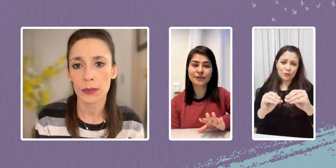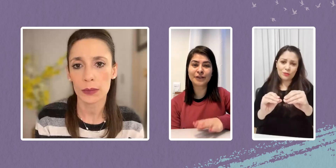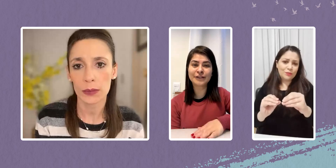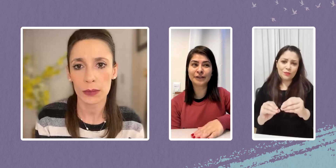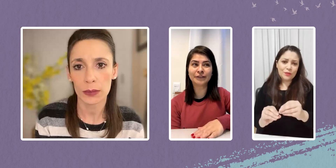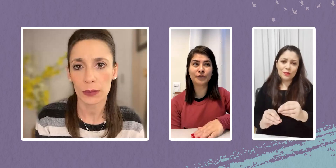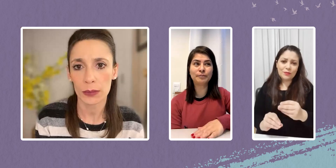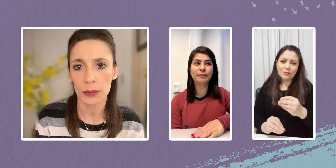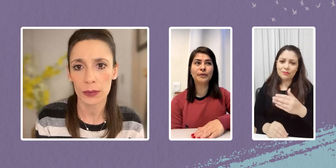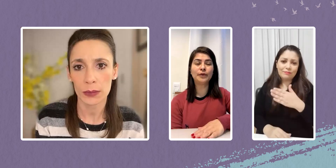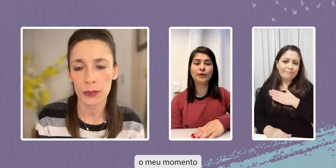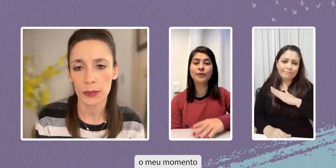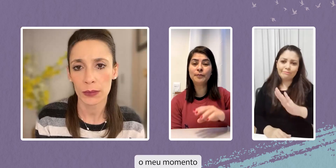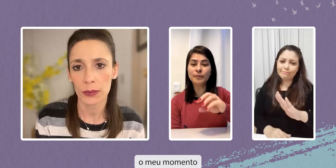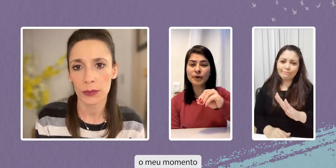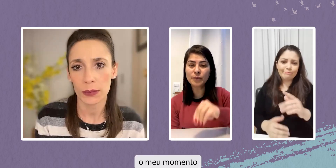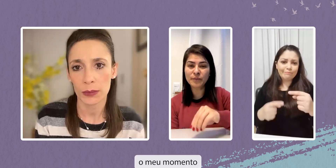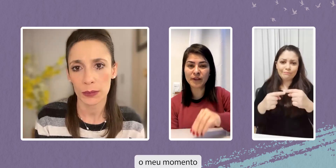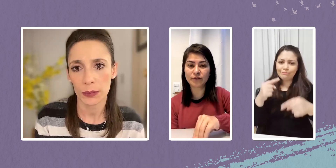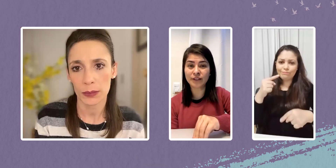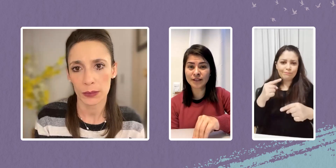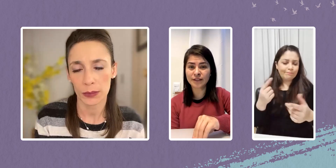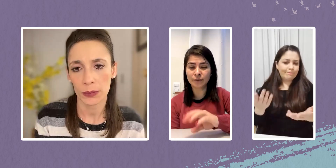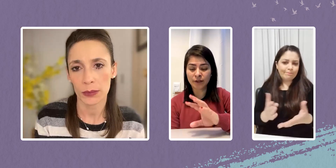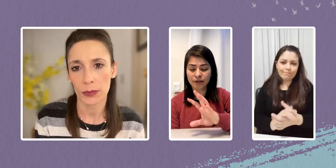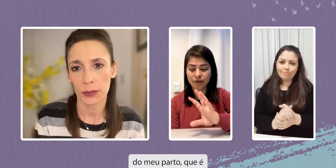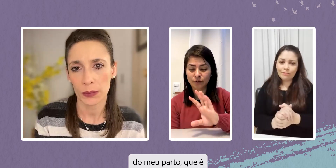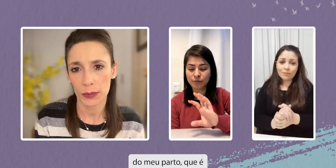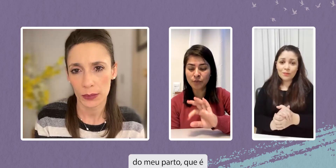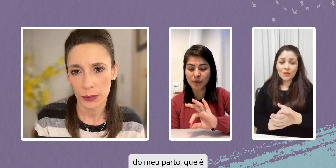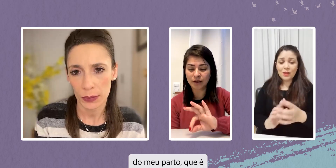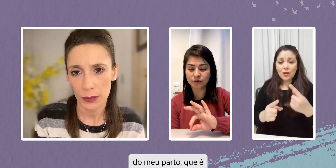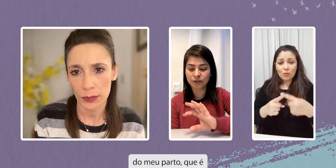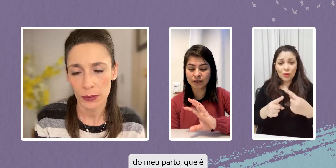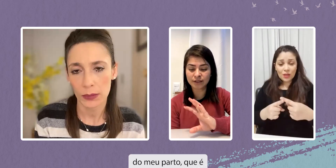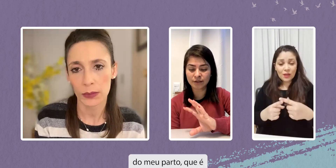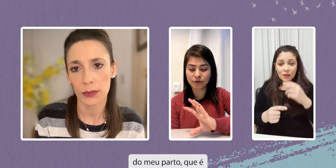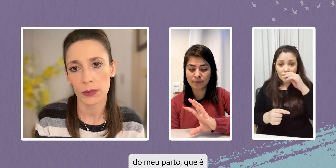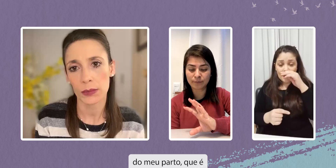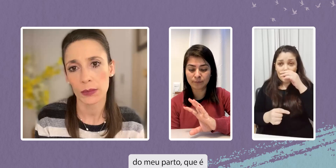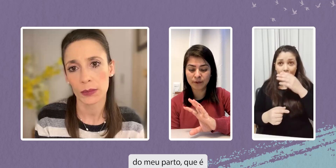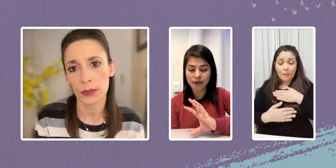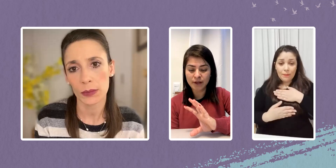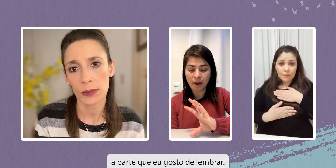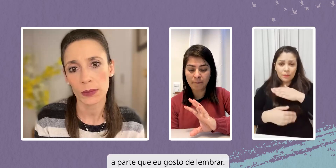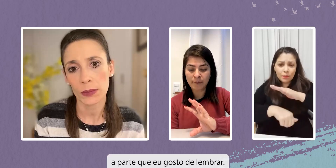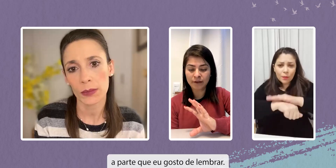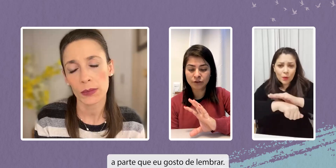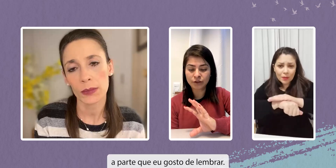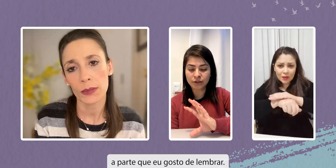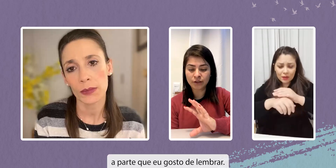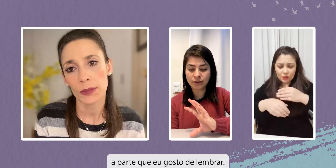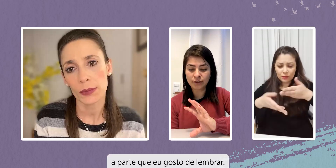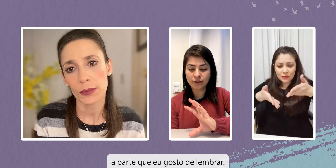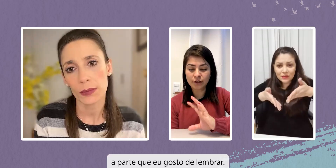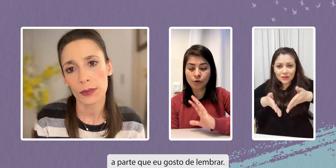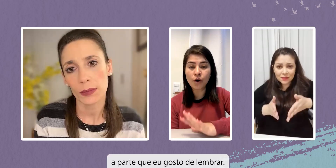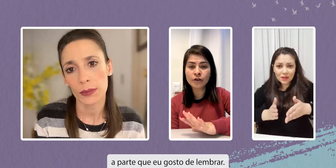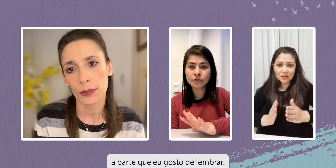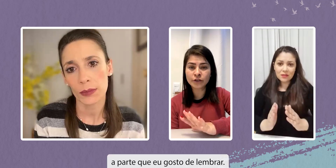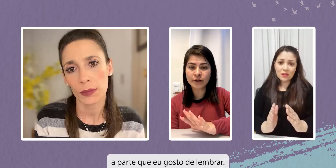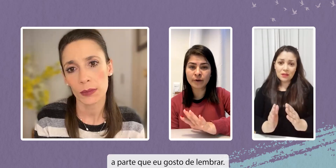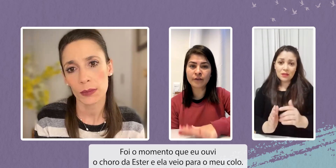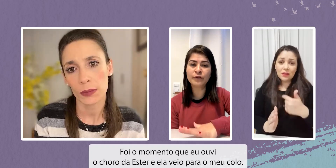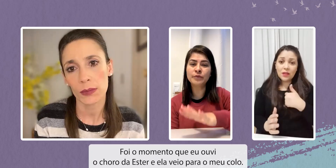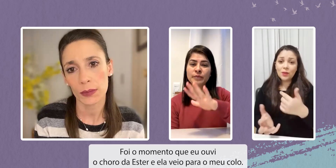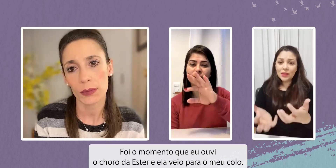Não, olha, o meu momento do meu parto, que assim, foi a parte que eu